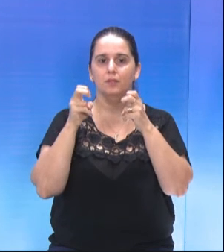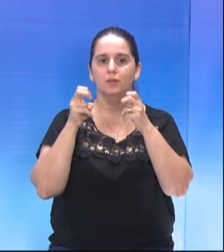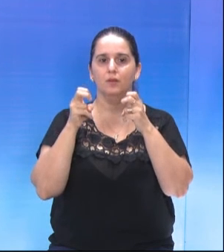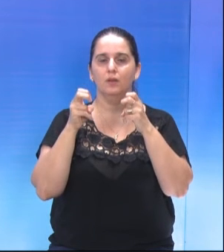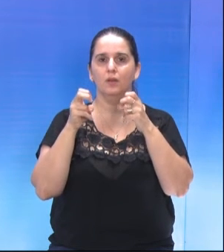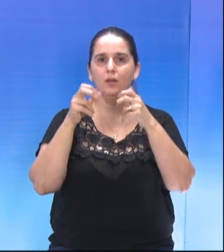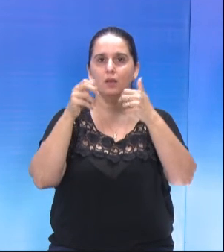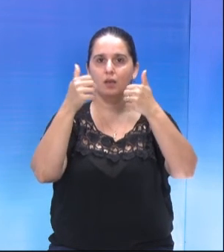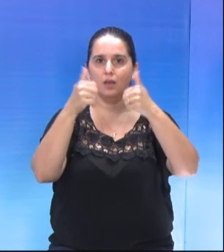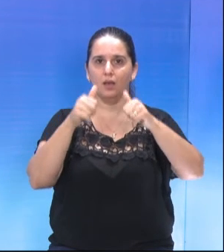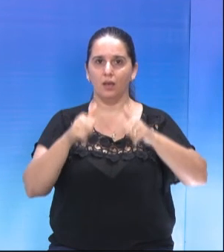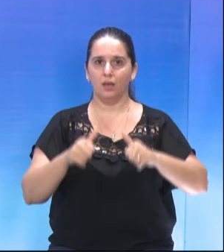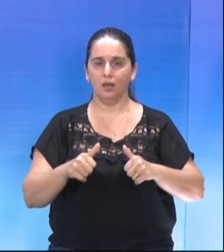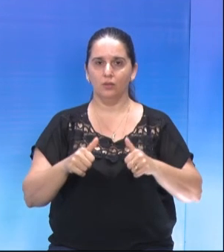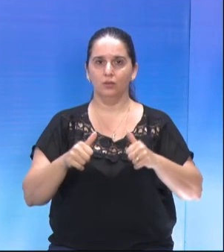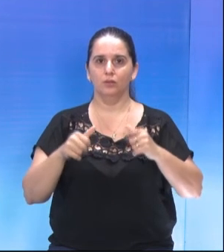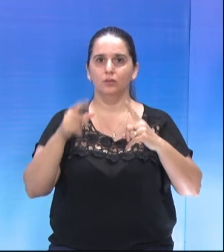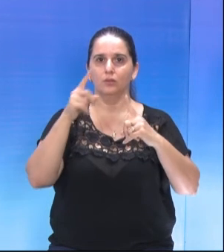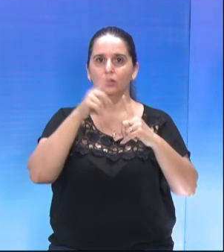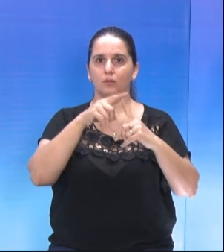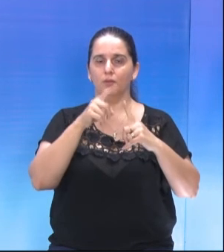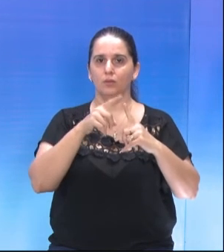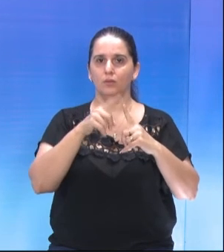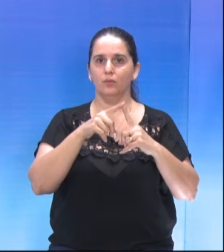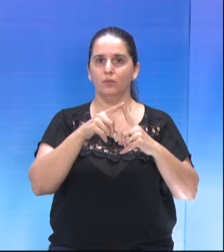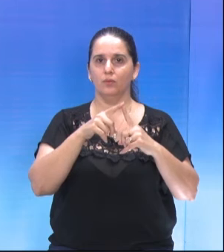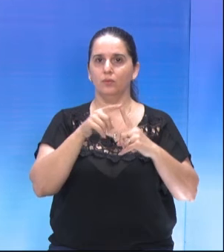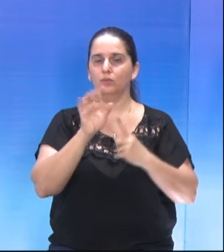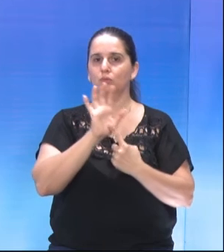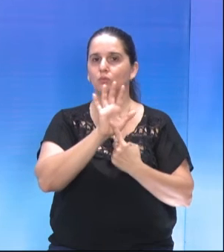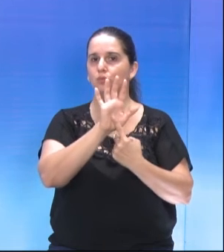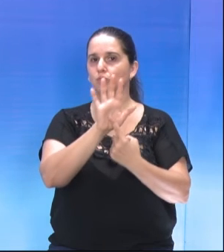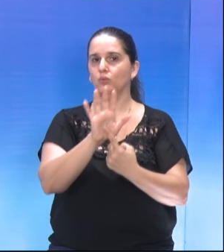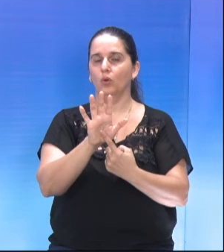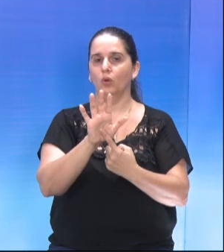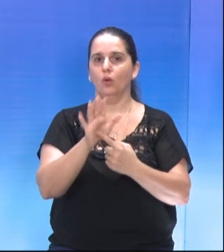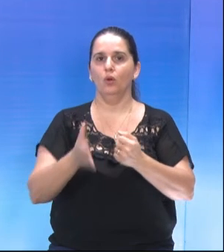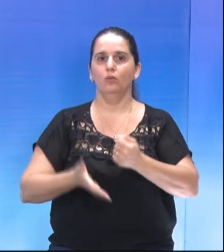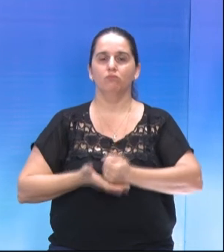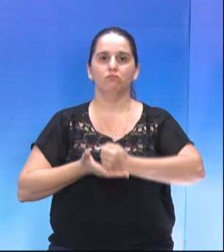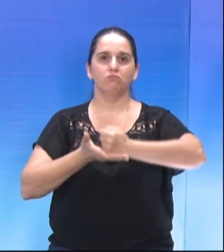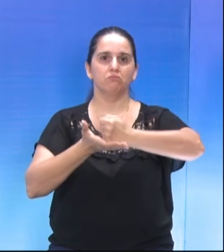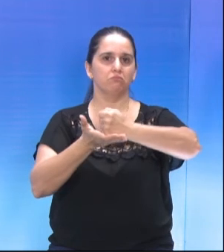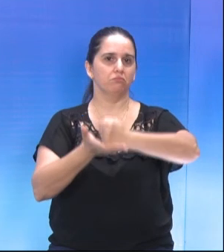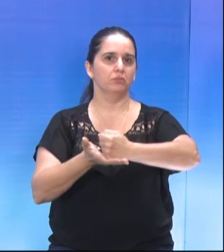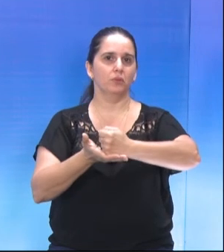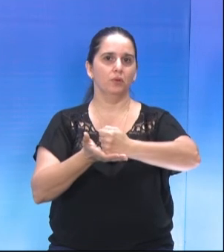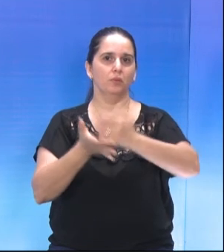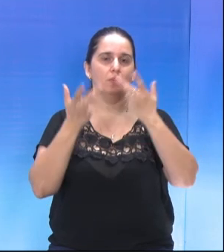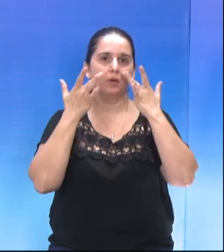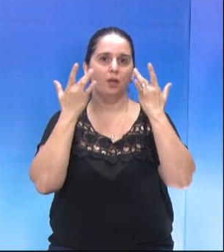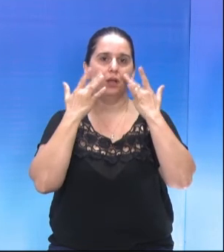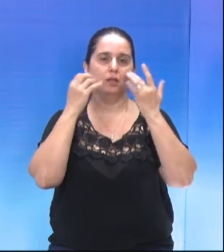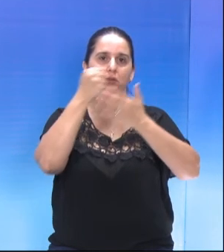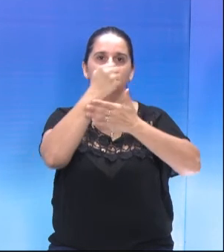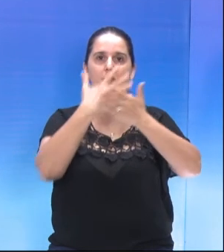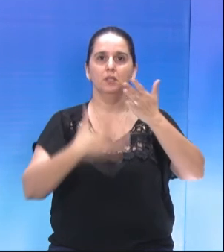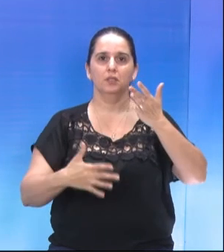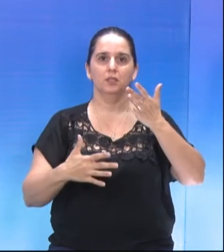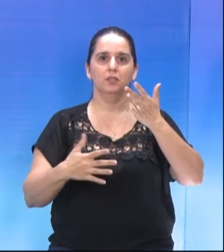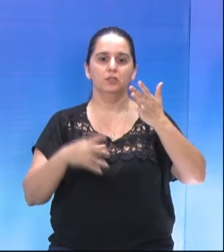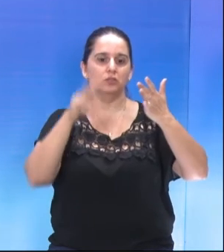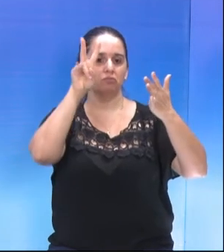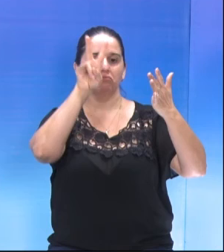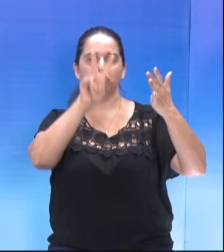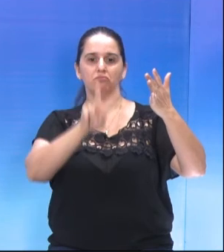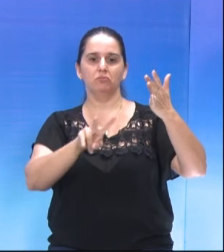Que na obra escultórica apresentada no texto 1, a cerâmica é apresentada como suporte para a arte como